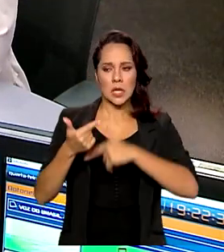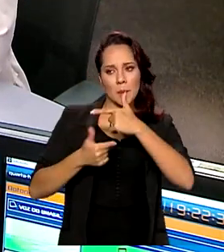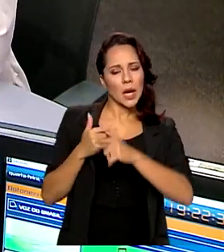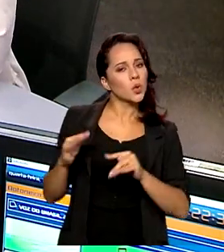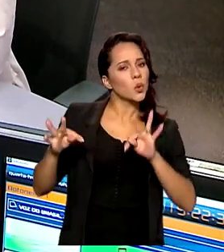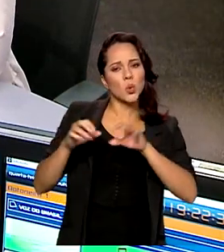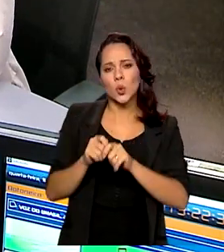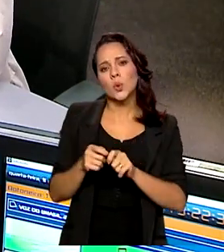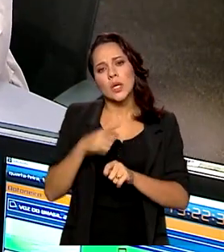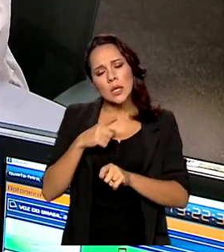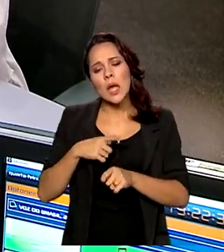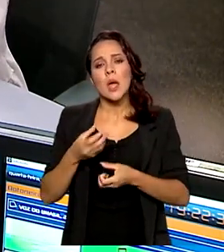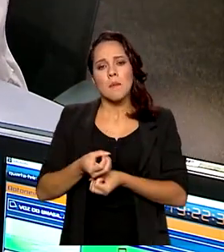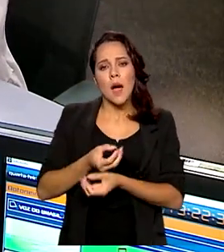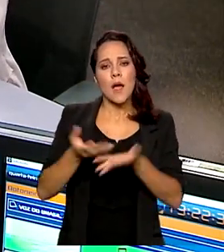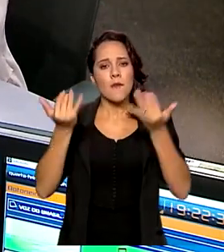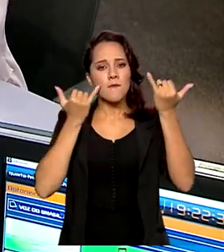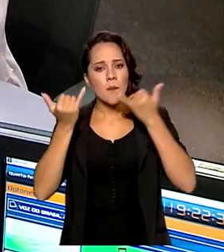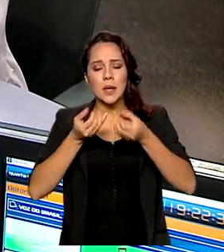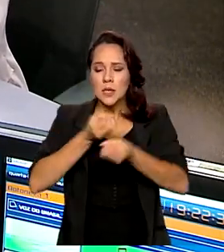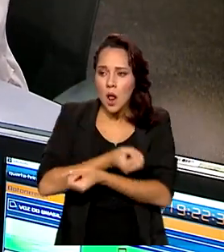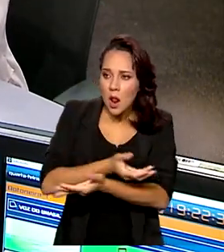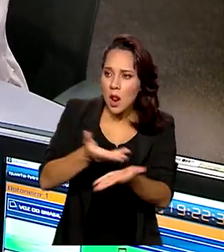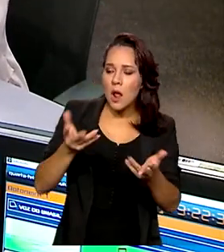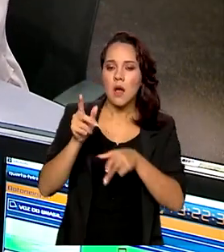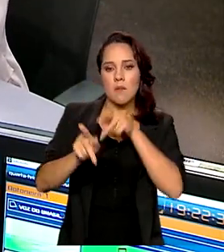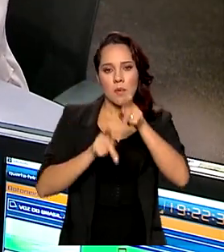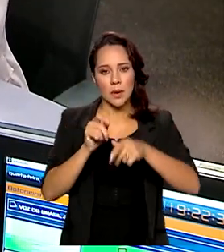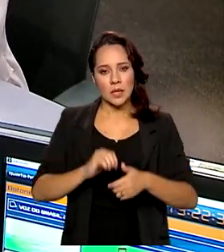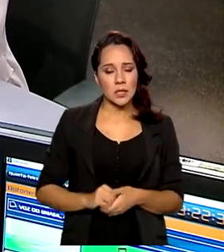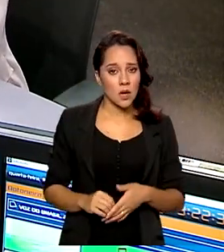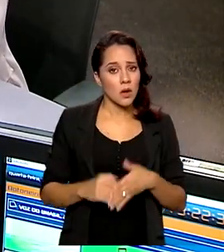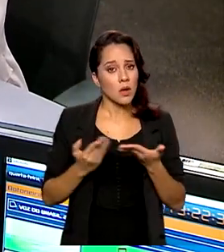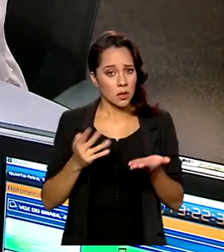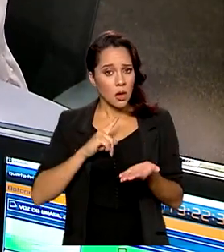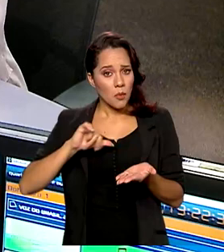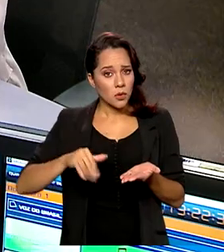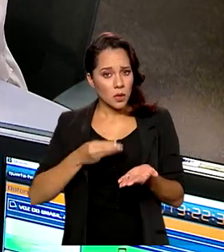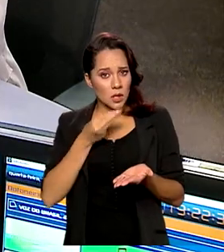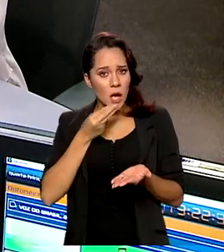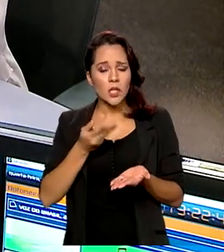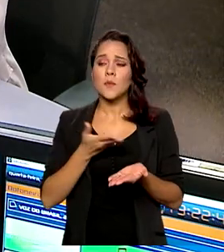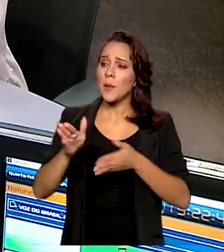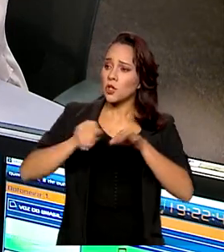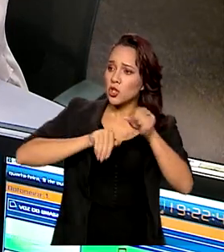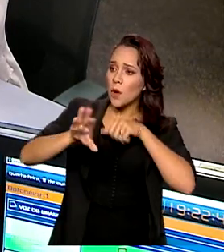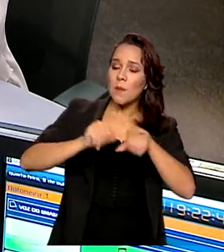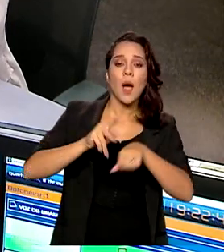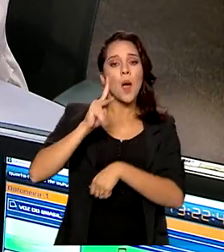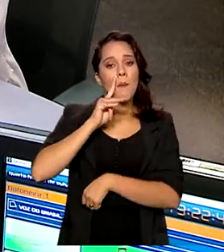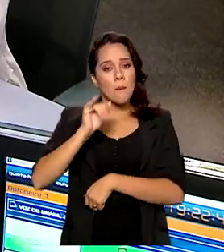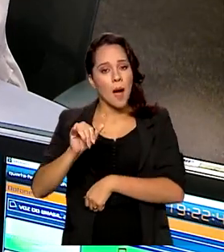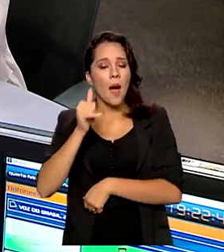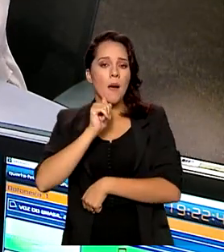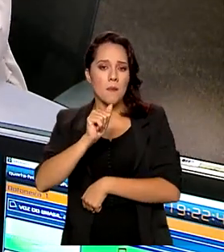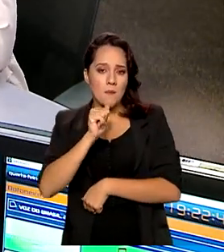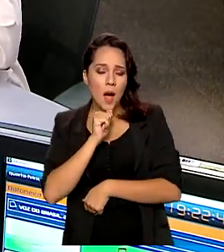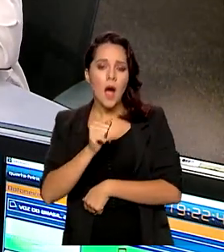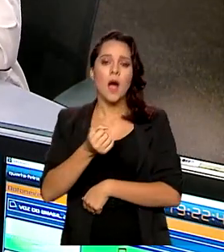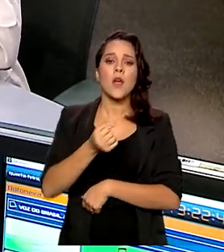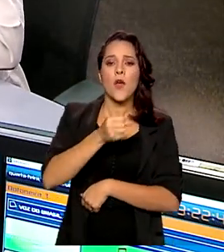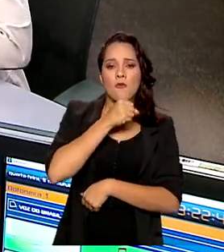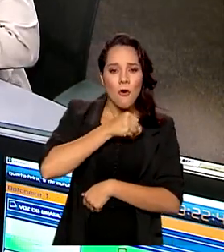que dispomos para levar informações à população. Já aproveito a oportunidade para conclamar aos pais, às